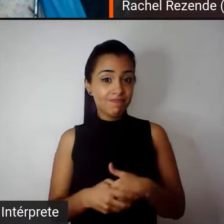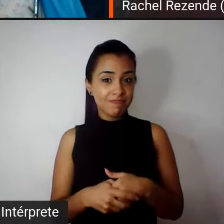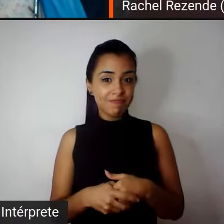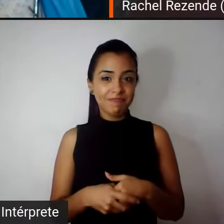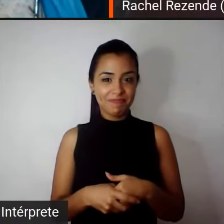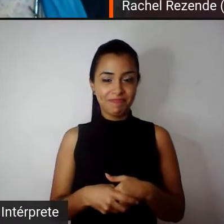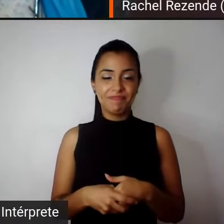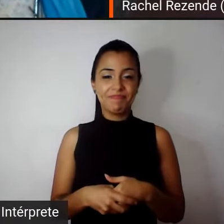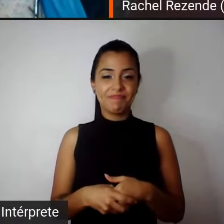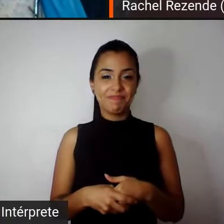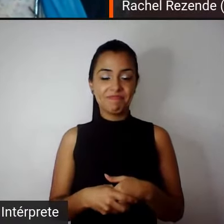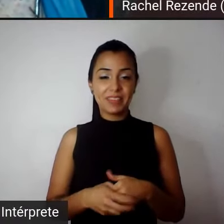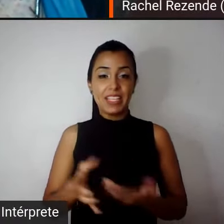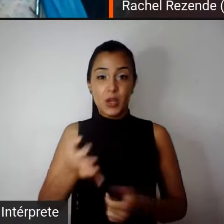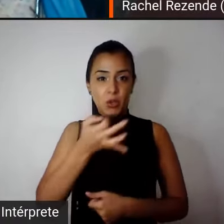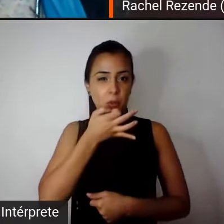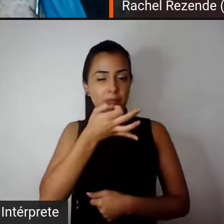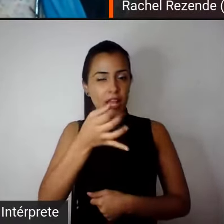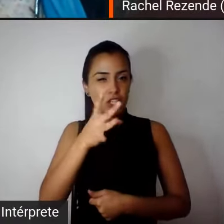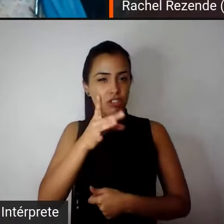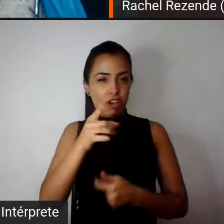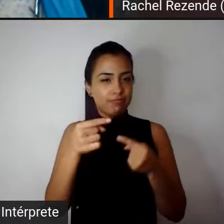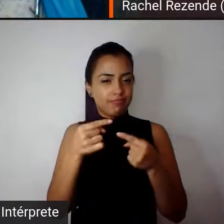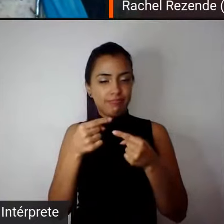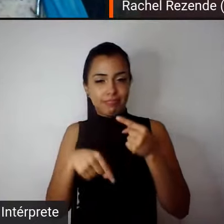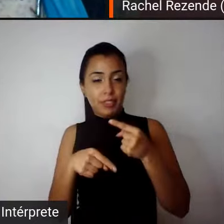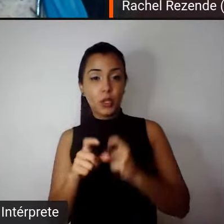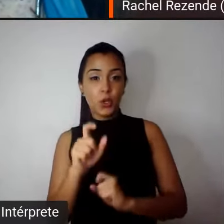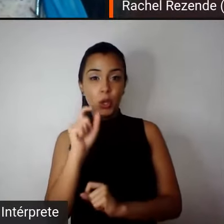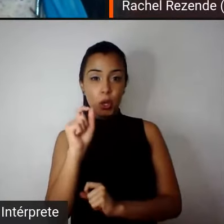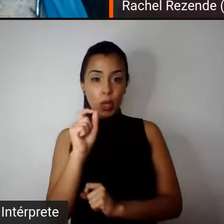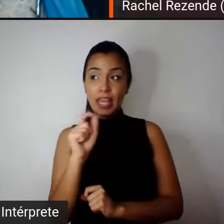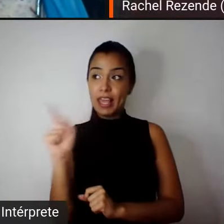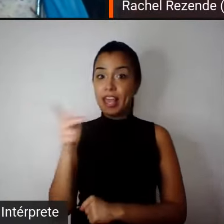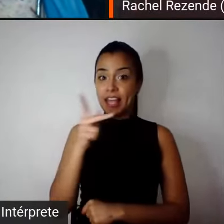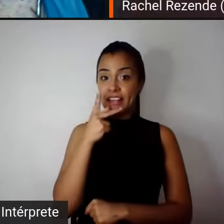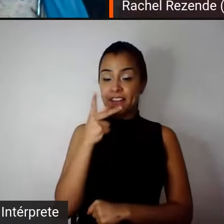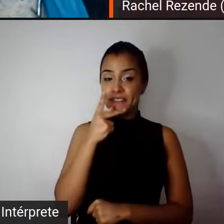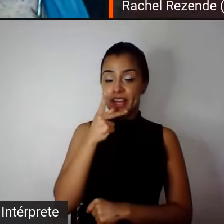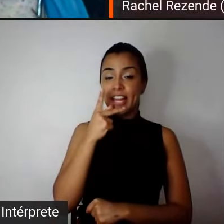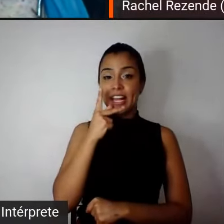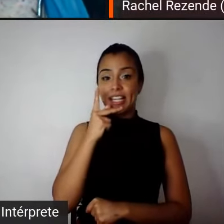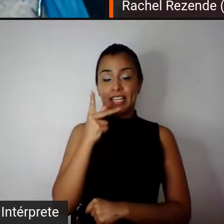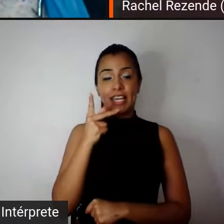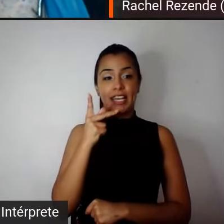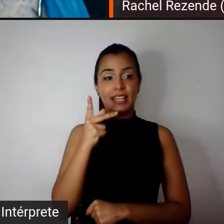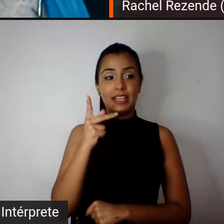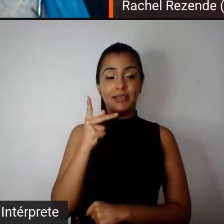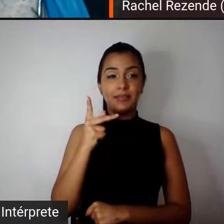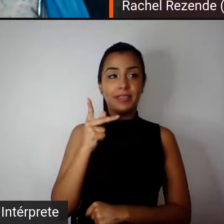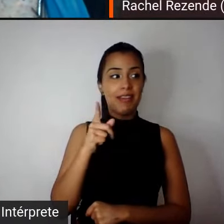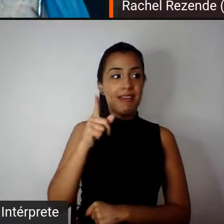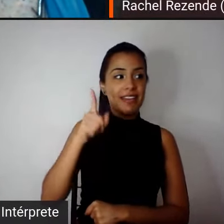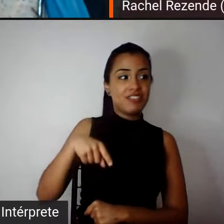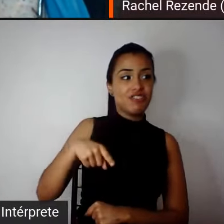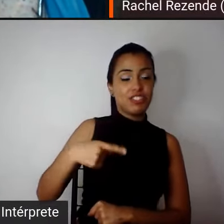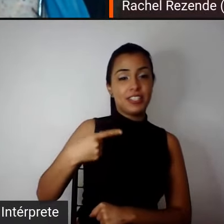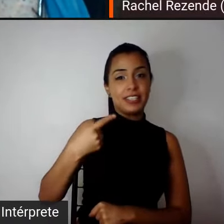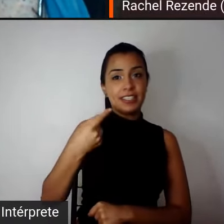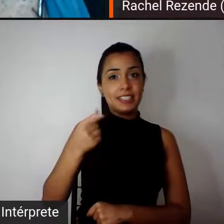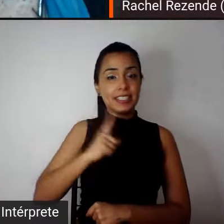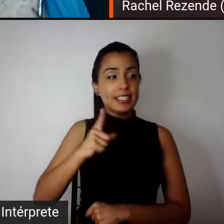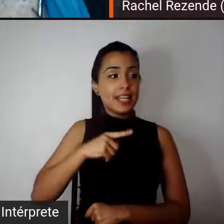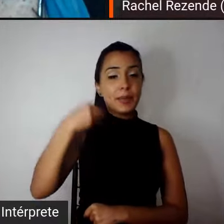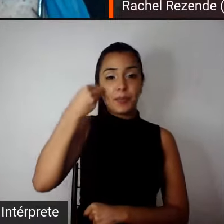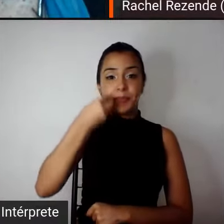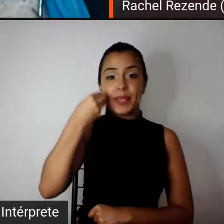Só um comentário paralelo é que o documentário dela chama Equivalências Aprender Vivendo, né? Então, a Maureen tá vivendo, está